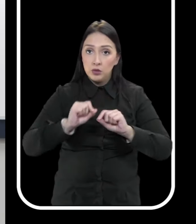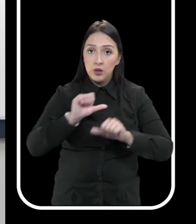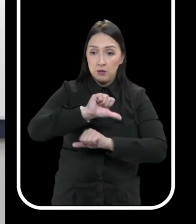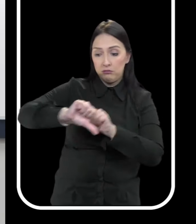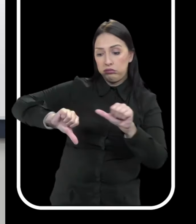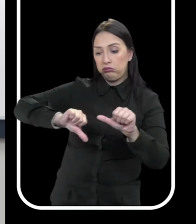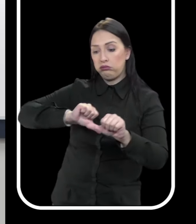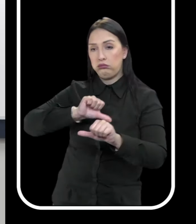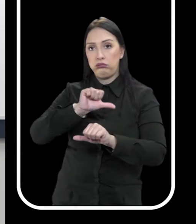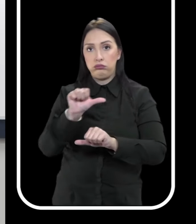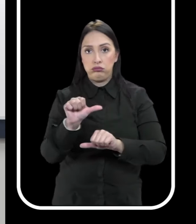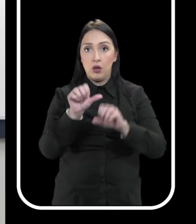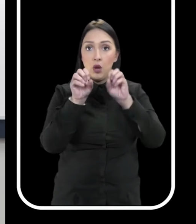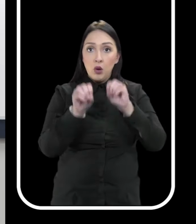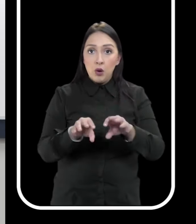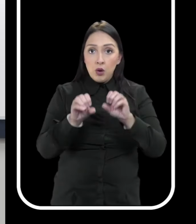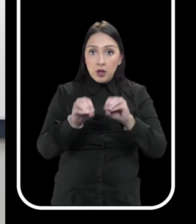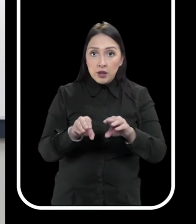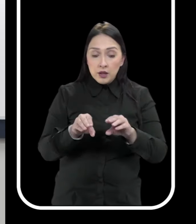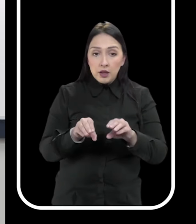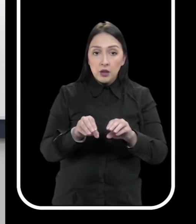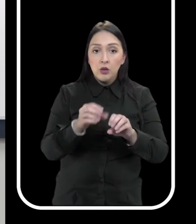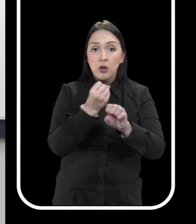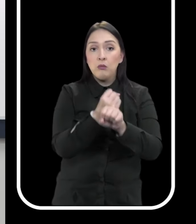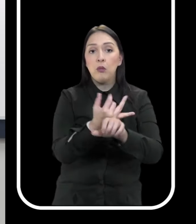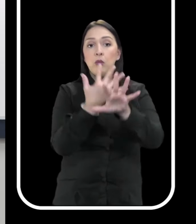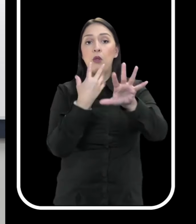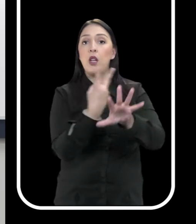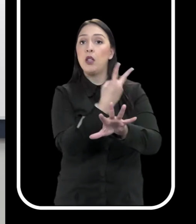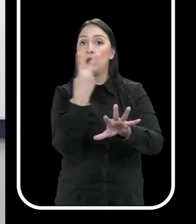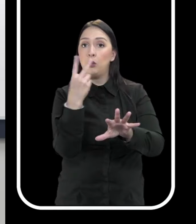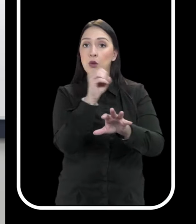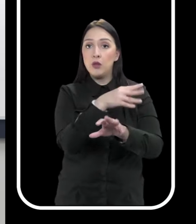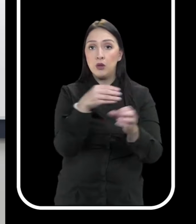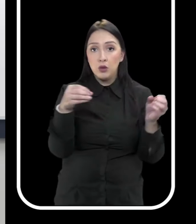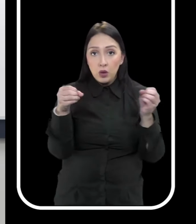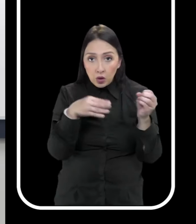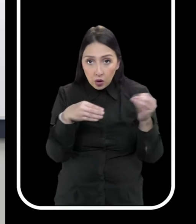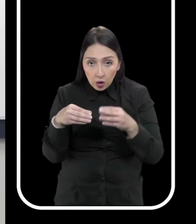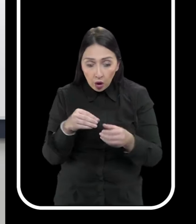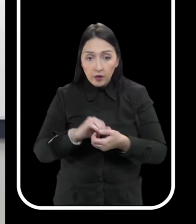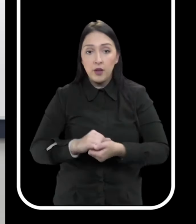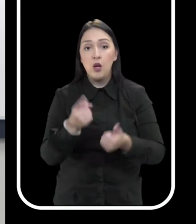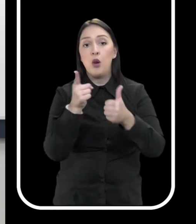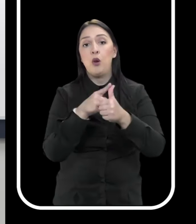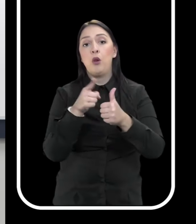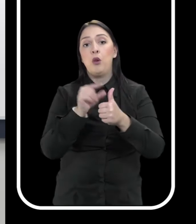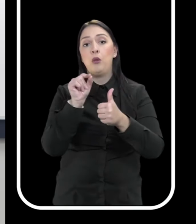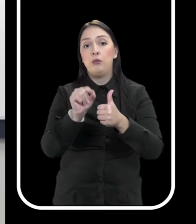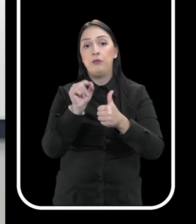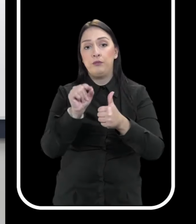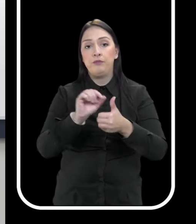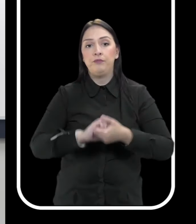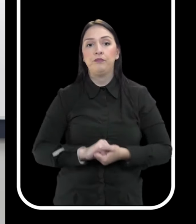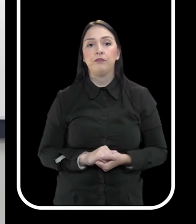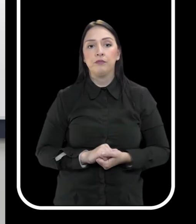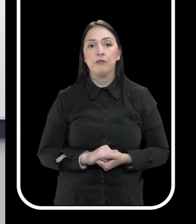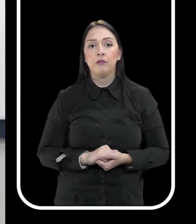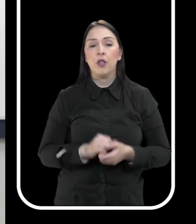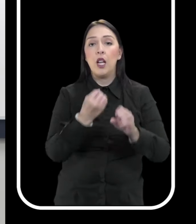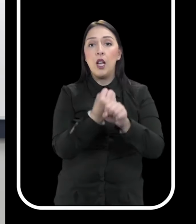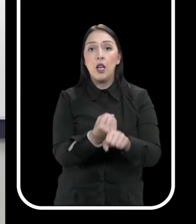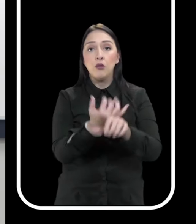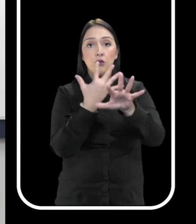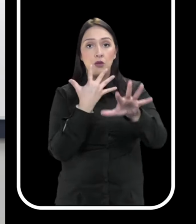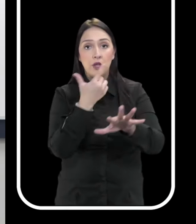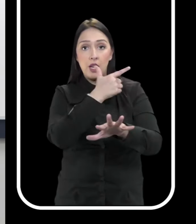estão transformando o ensino regular EAD em 2 novas modalidades, uma modalidade chamada modalidade